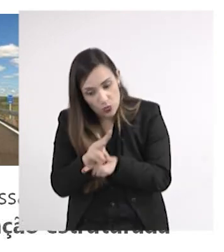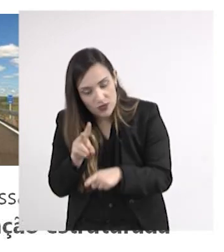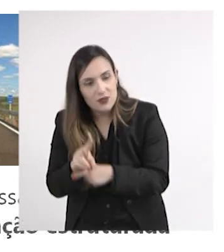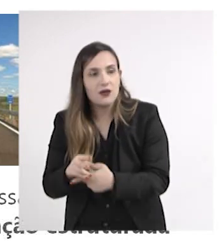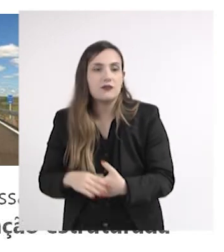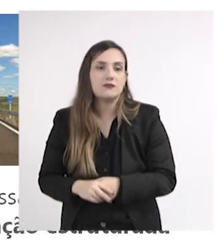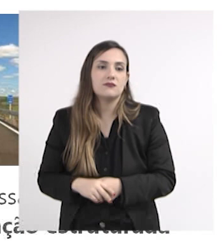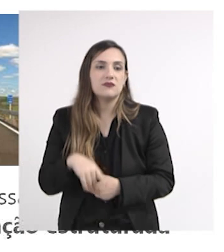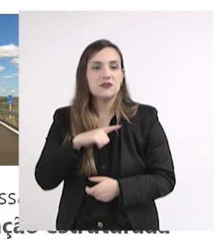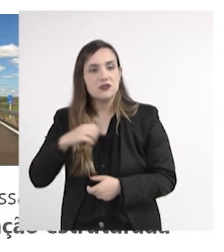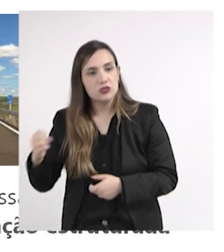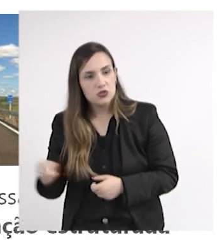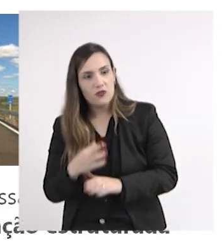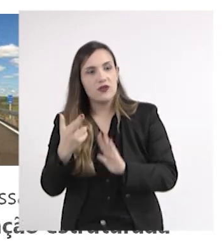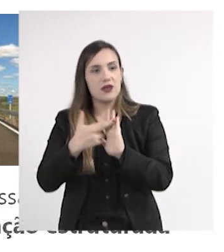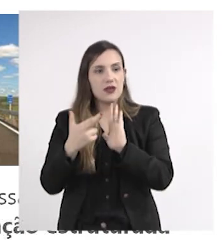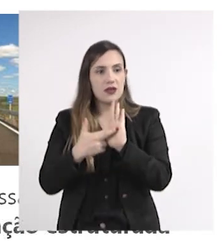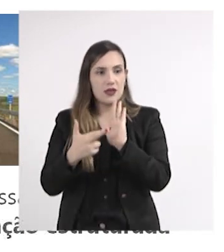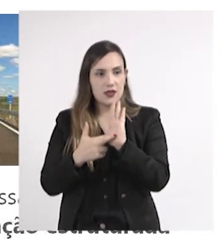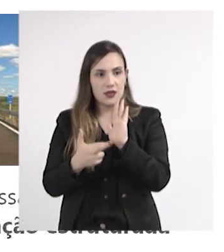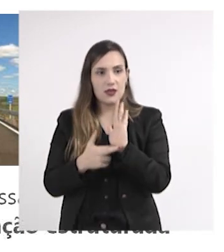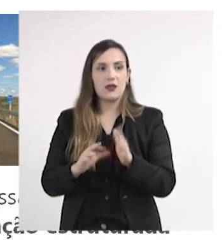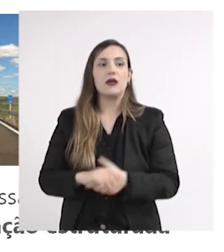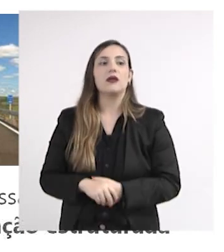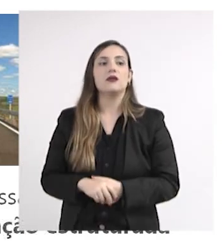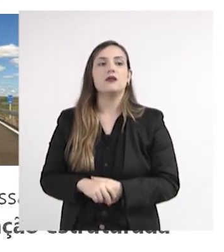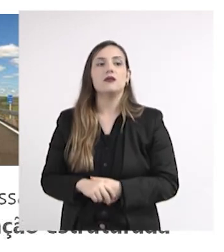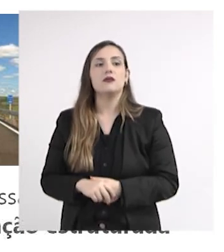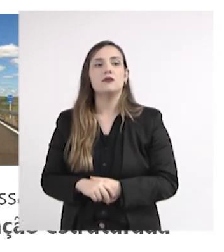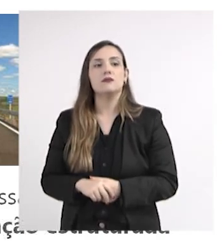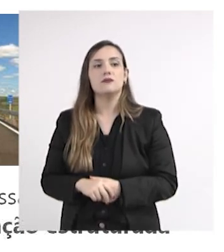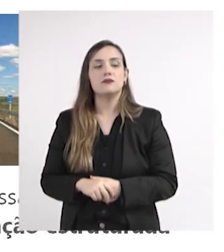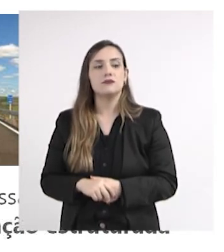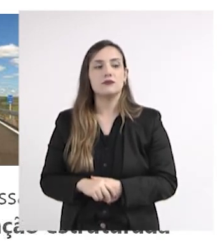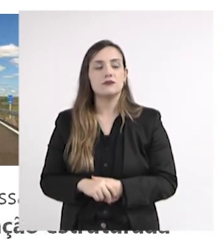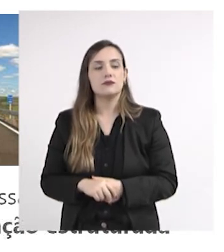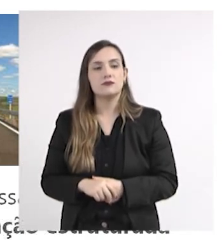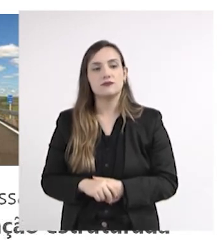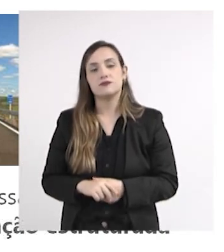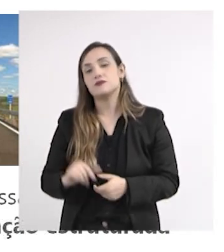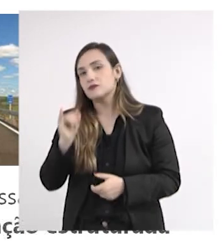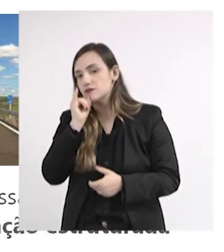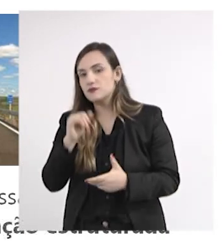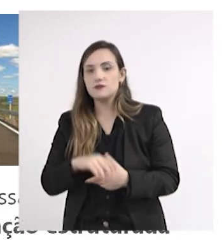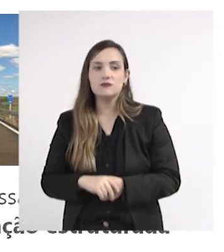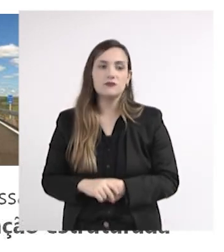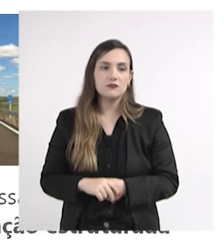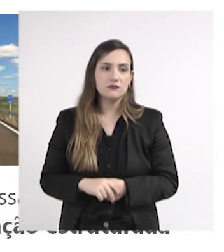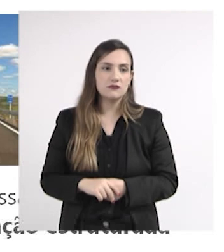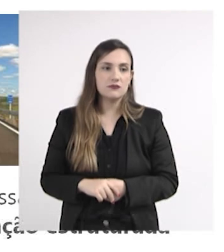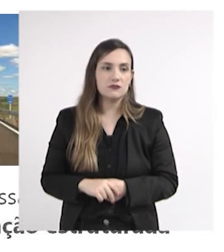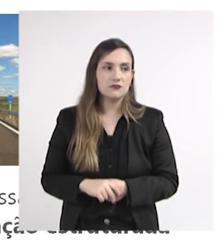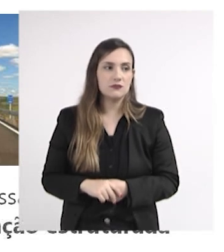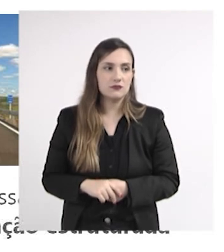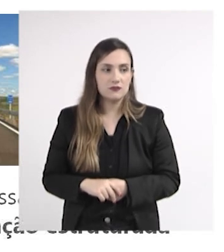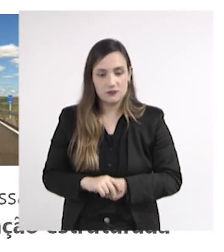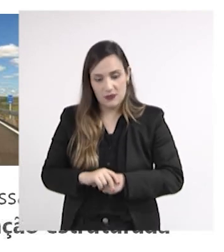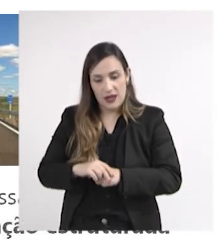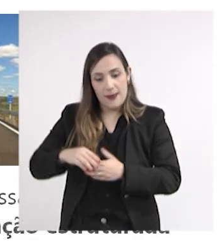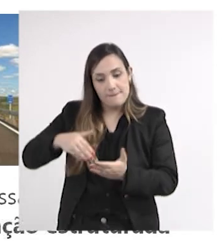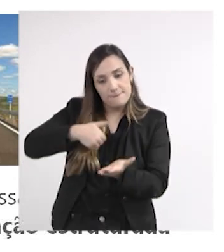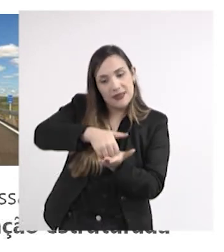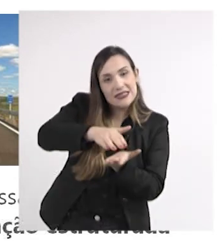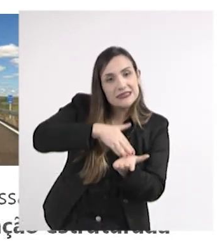novos parâmetros de desempenho. Isso abrange, por exemplo, a recomposição das sinalizações vertical e